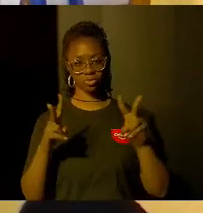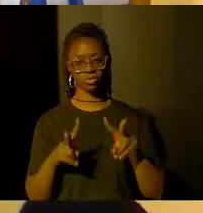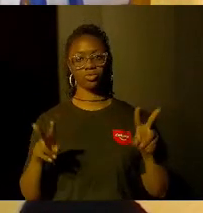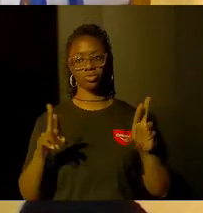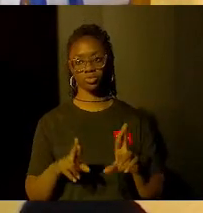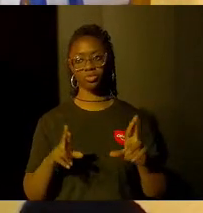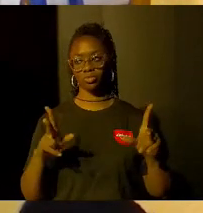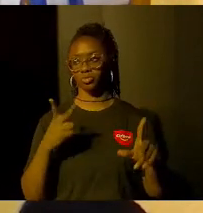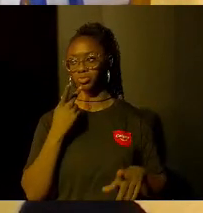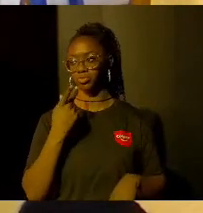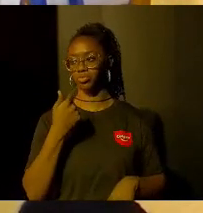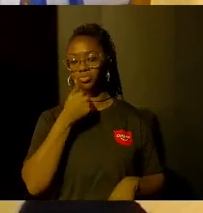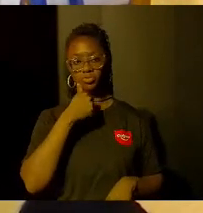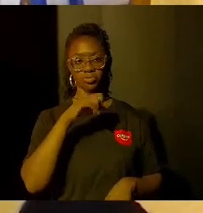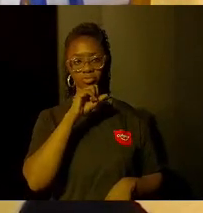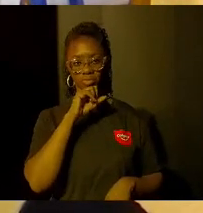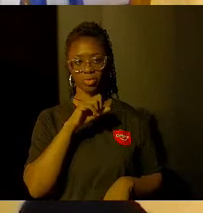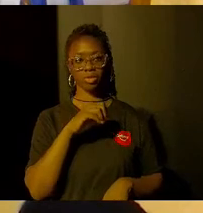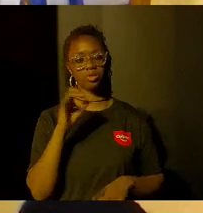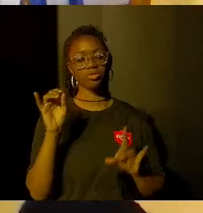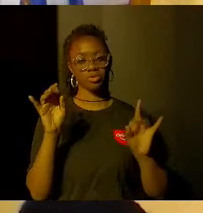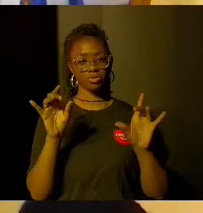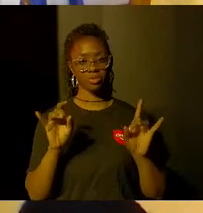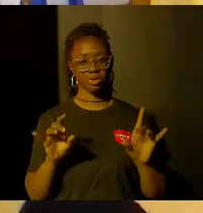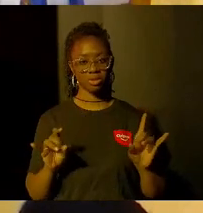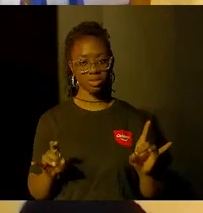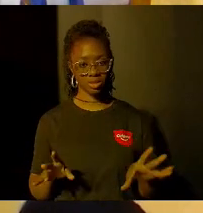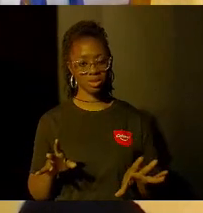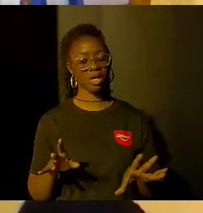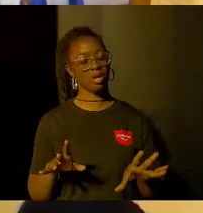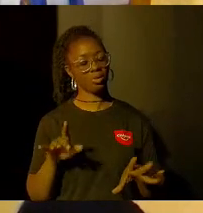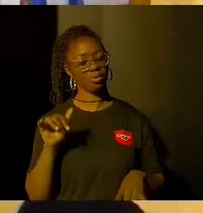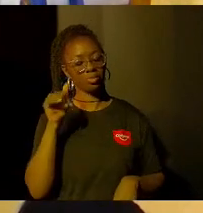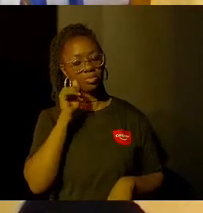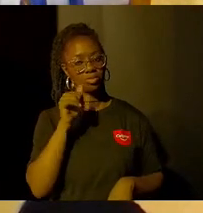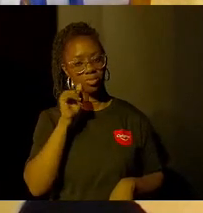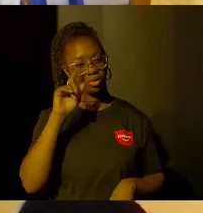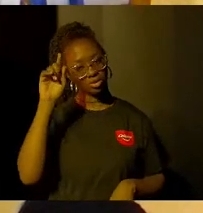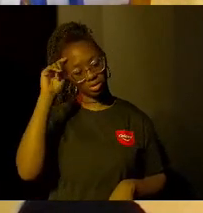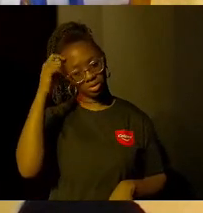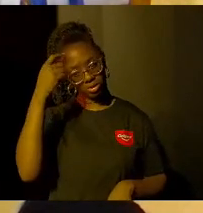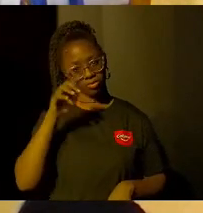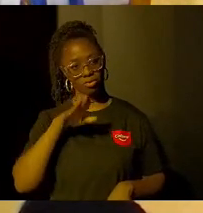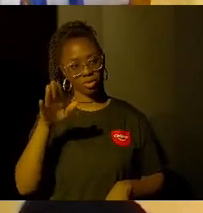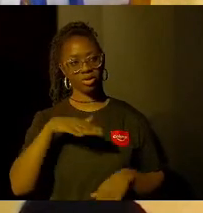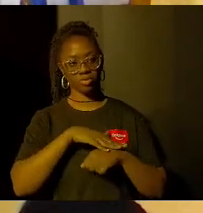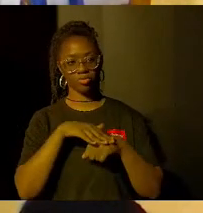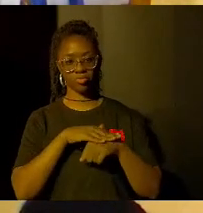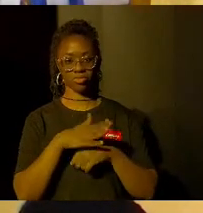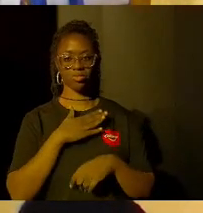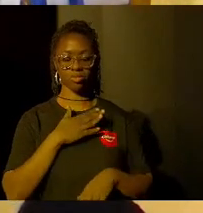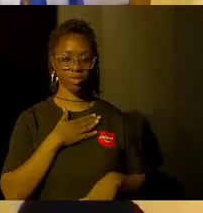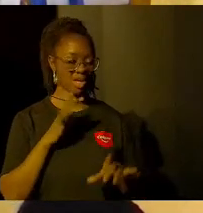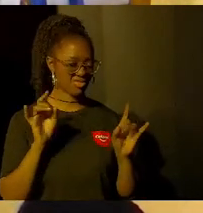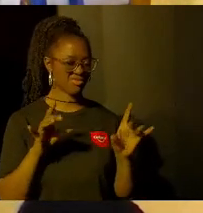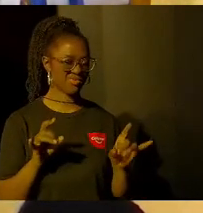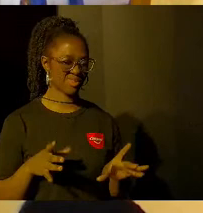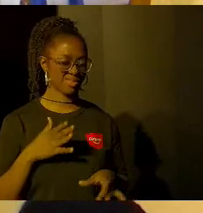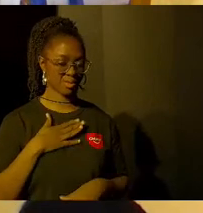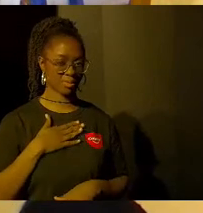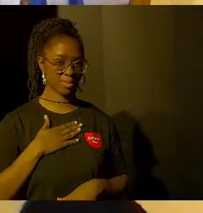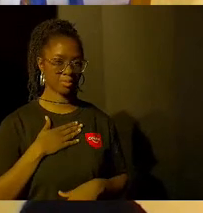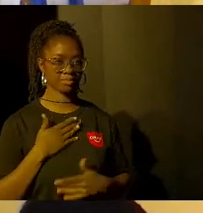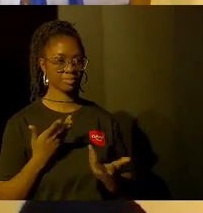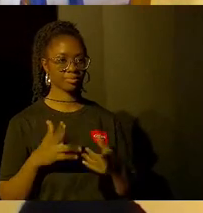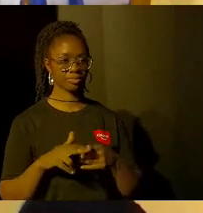de mãe eu acho muito especial Quando acaba a peça em mulheres pretas vão ver e vão conversar comigo acho muito especial porque